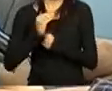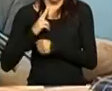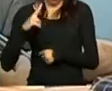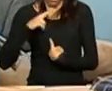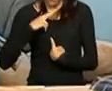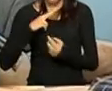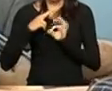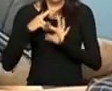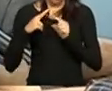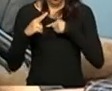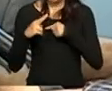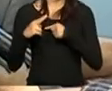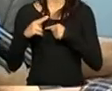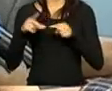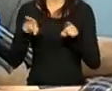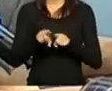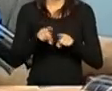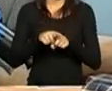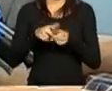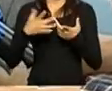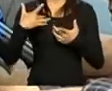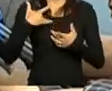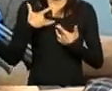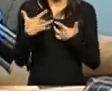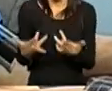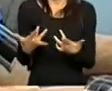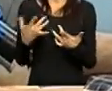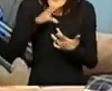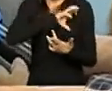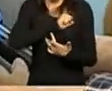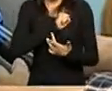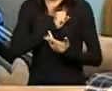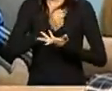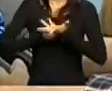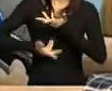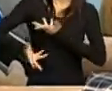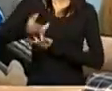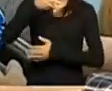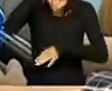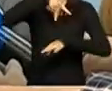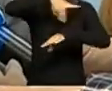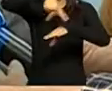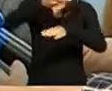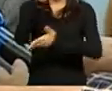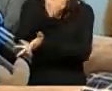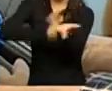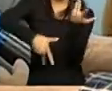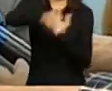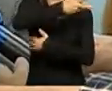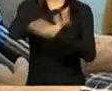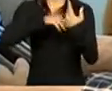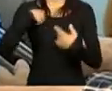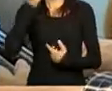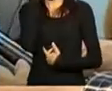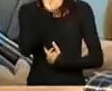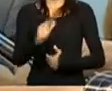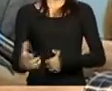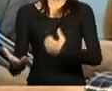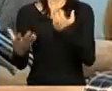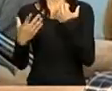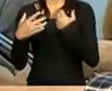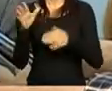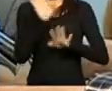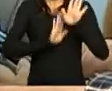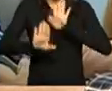individual é um gesto de solidariedade é um gesto de amor com todo o seu país por quê Porque a gente consegue fazer a ação